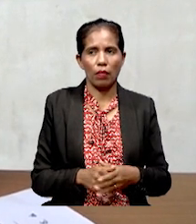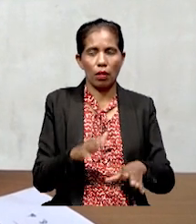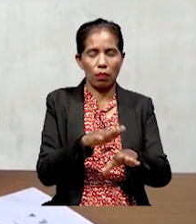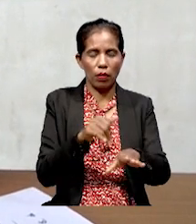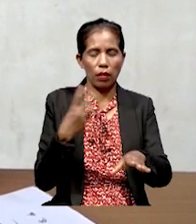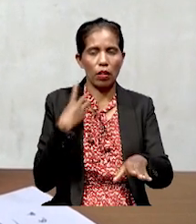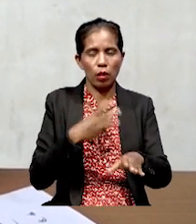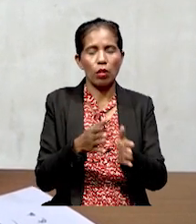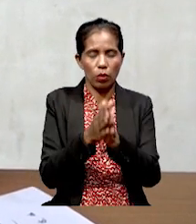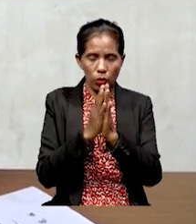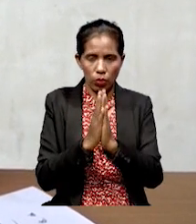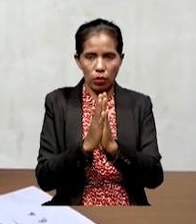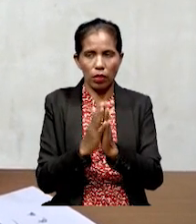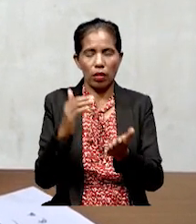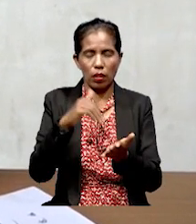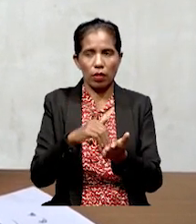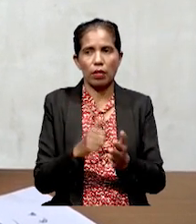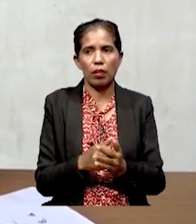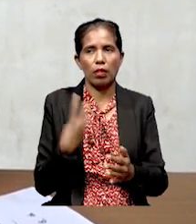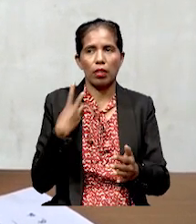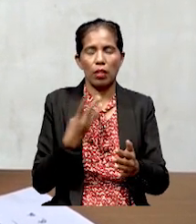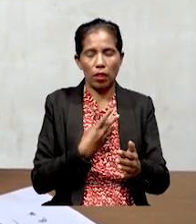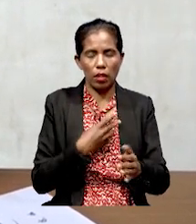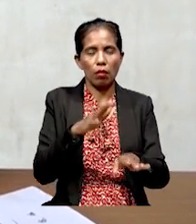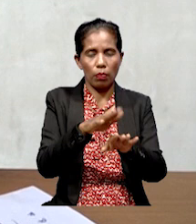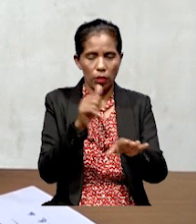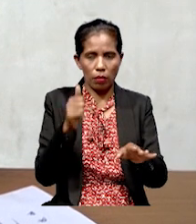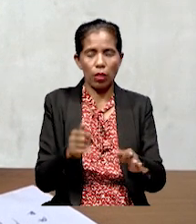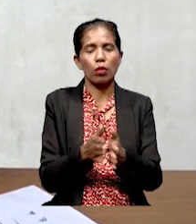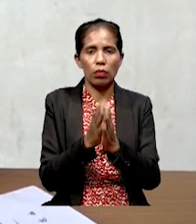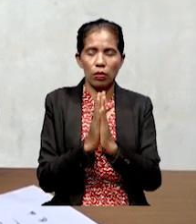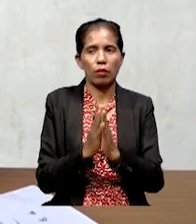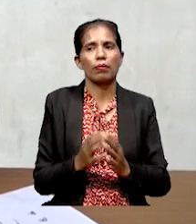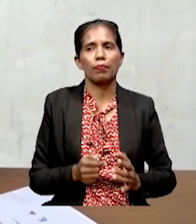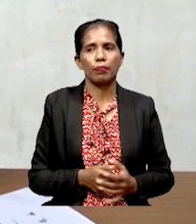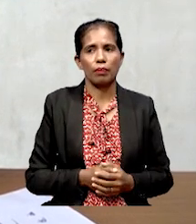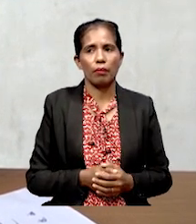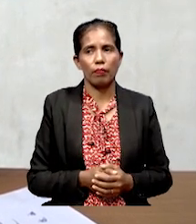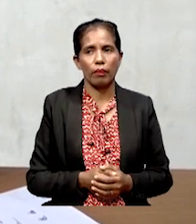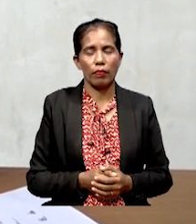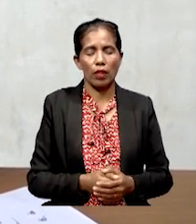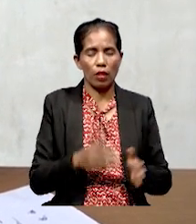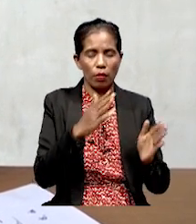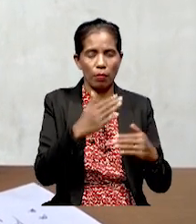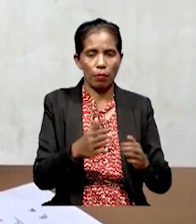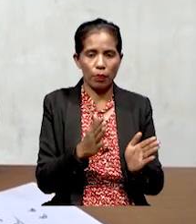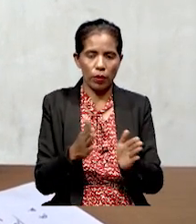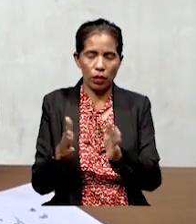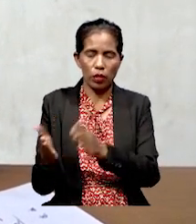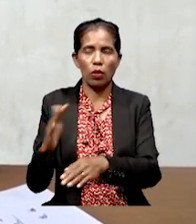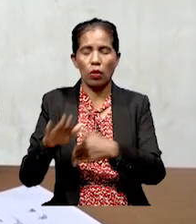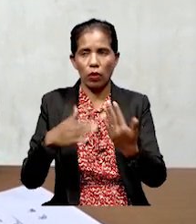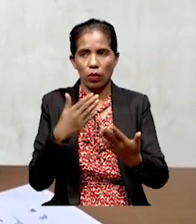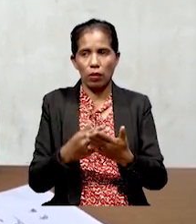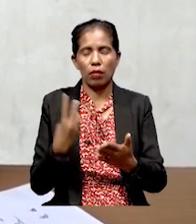identificação, da liretan, até cata, e está suspeita de. Então, nem a processo de oito, e tal identificação,